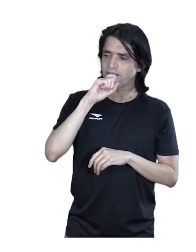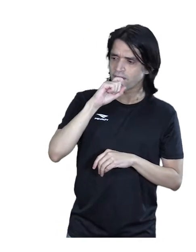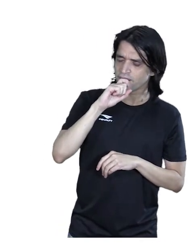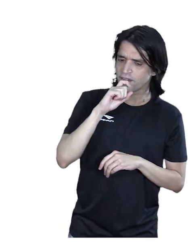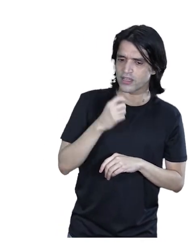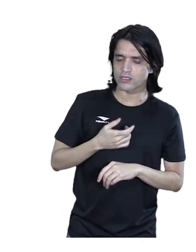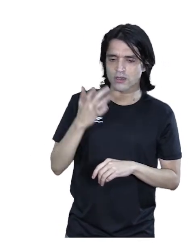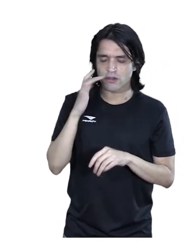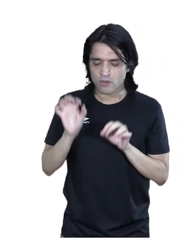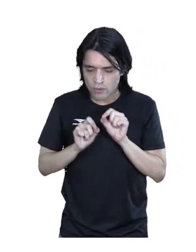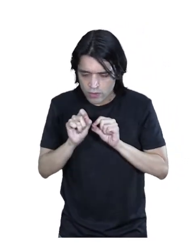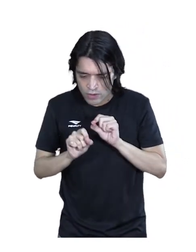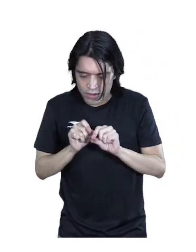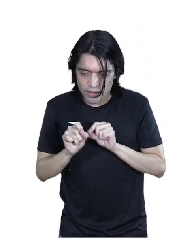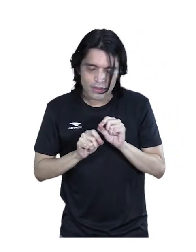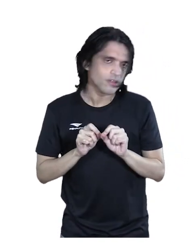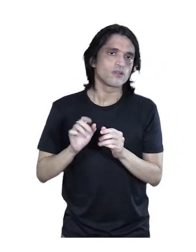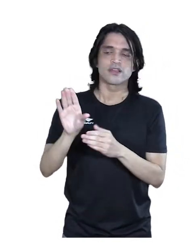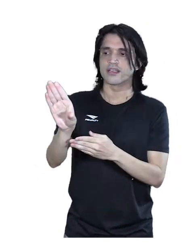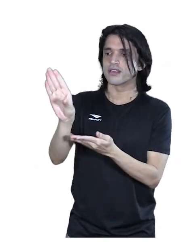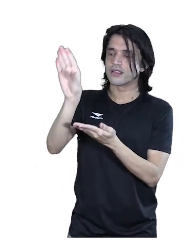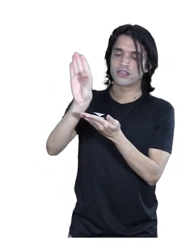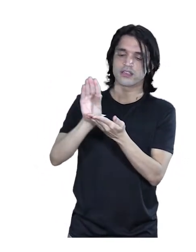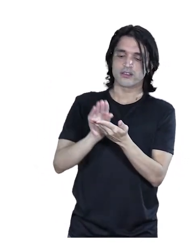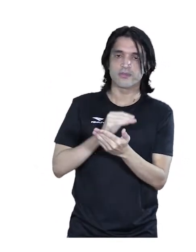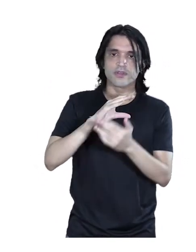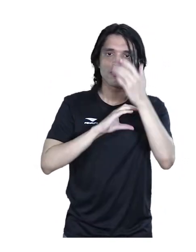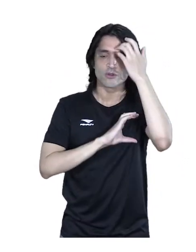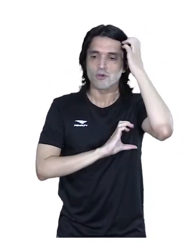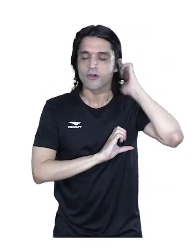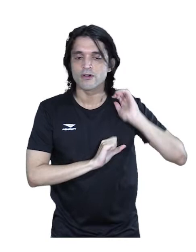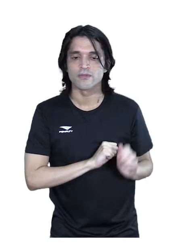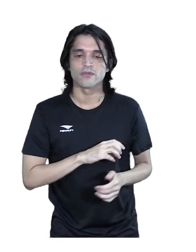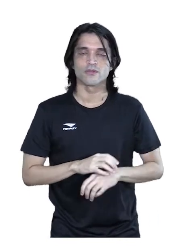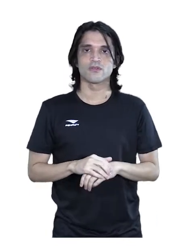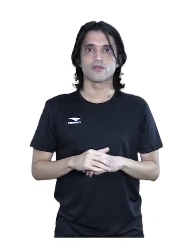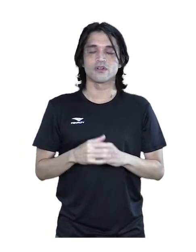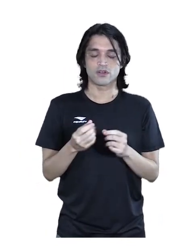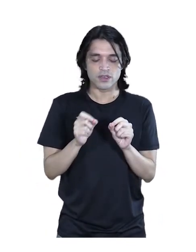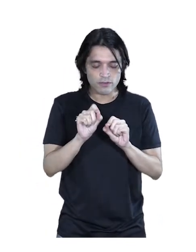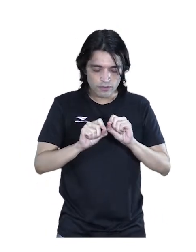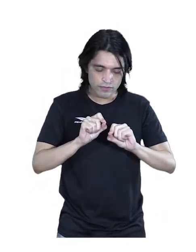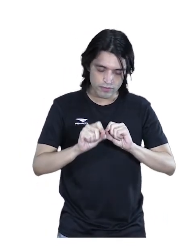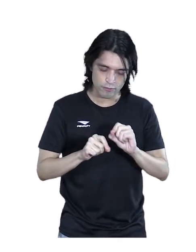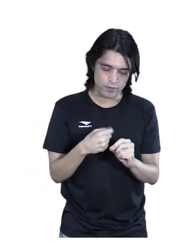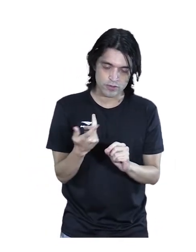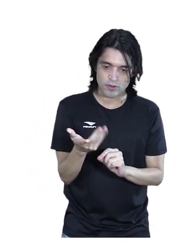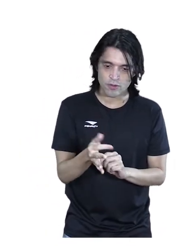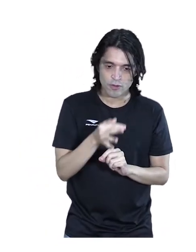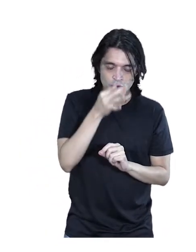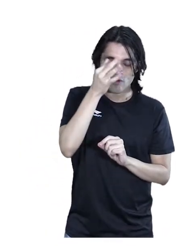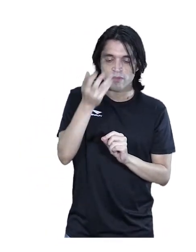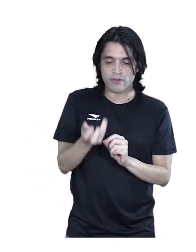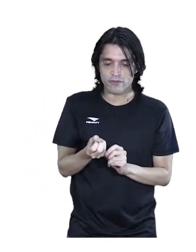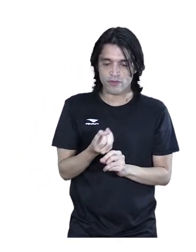escrevo, imito o amor. Com ele, em ouro, o alto relevo faz de uma flor. Imito, e pois nem